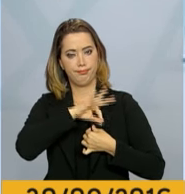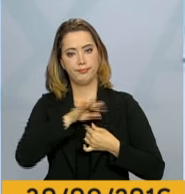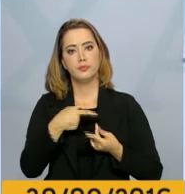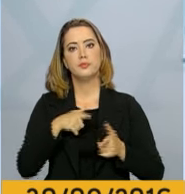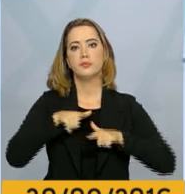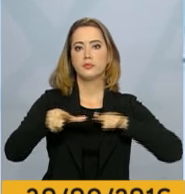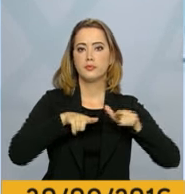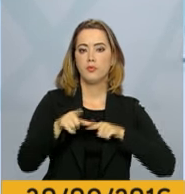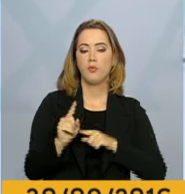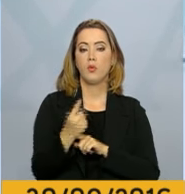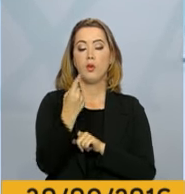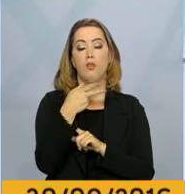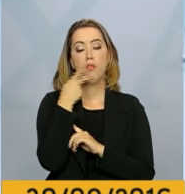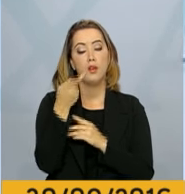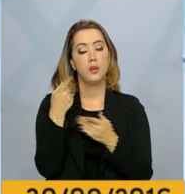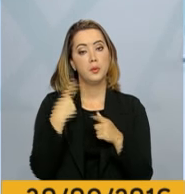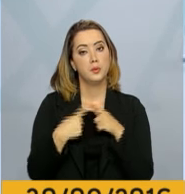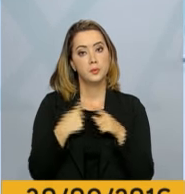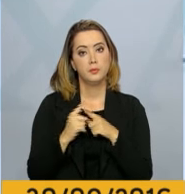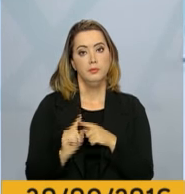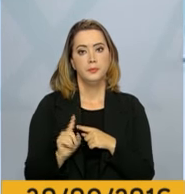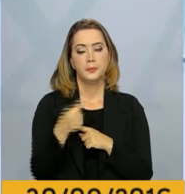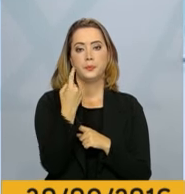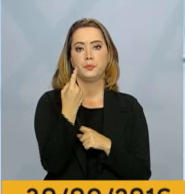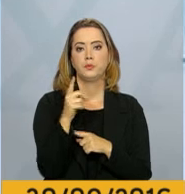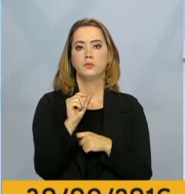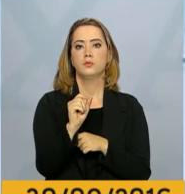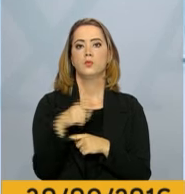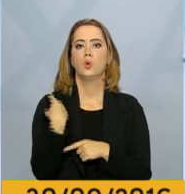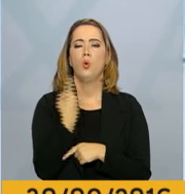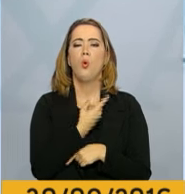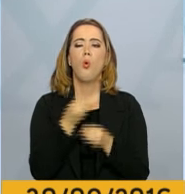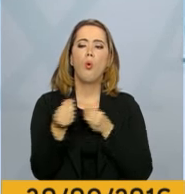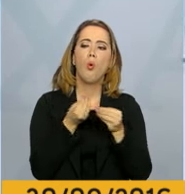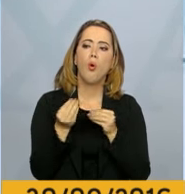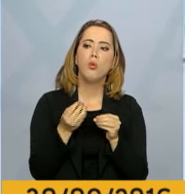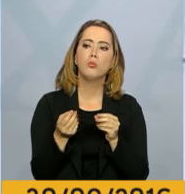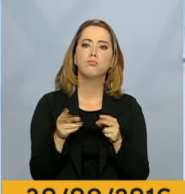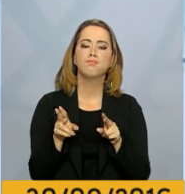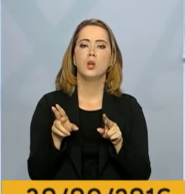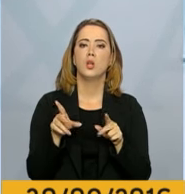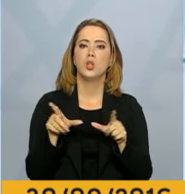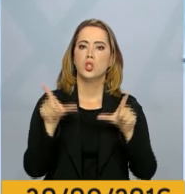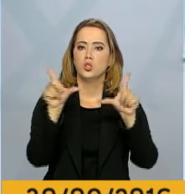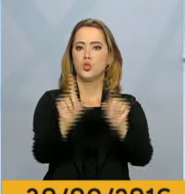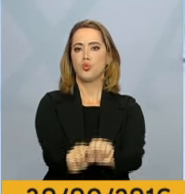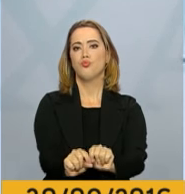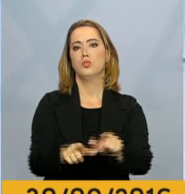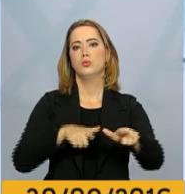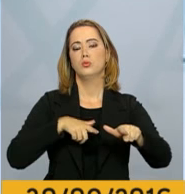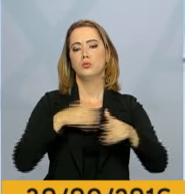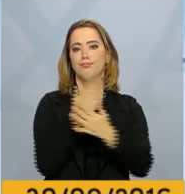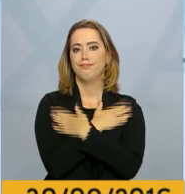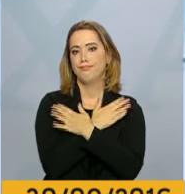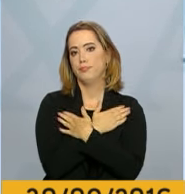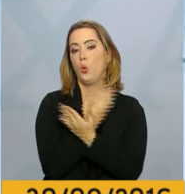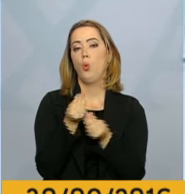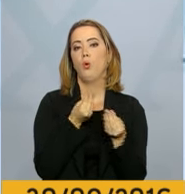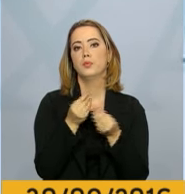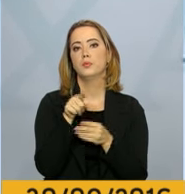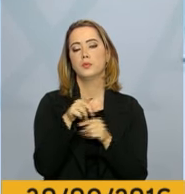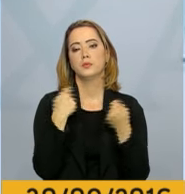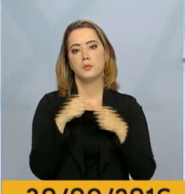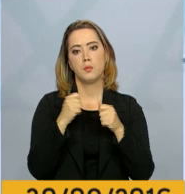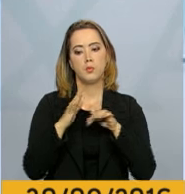governo é exatamente combater o desemprego. Porque para combater o desemprego, você precisa